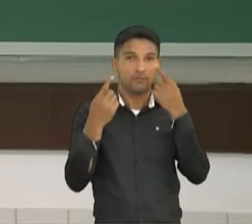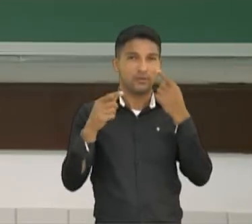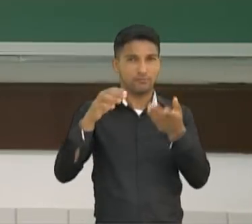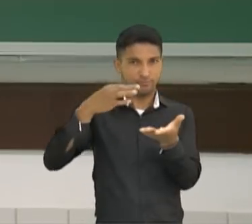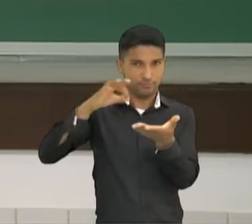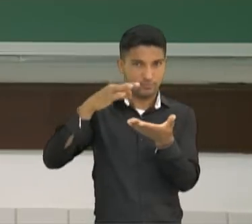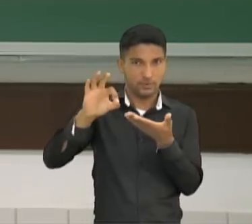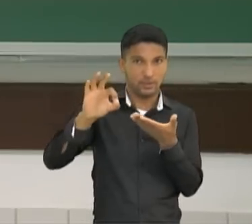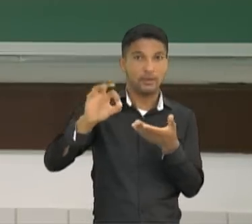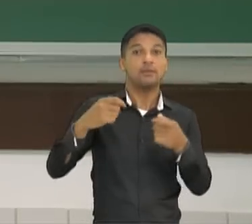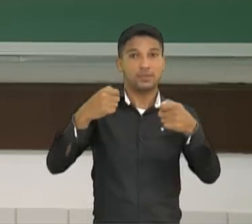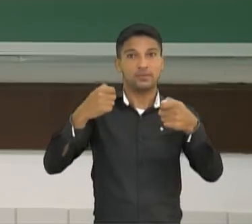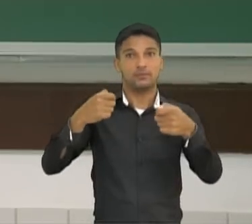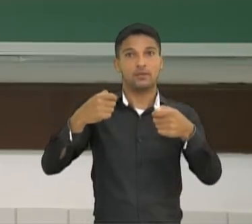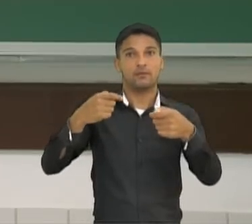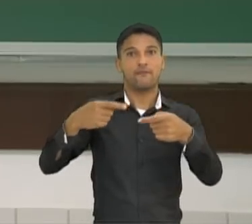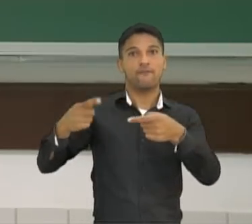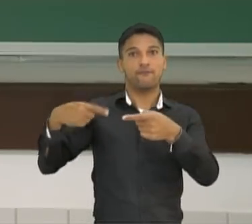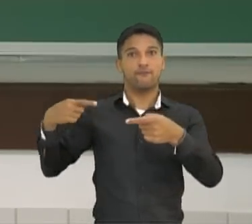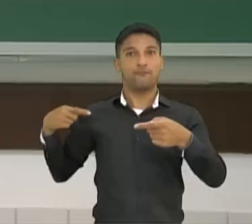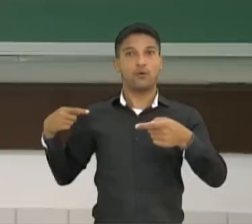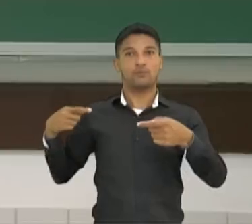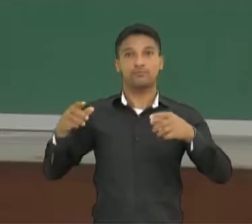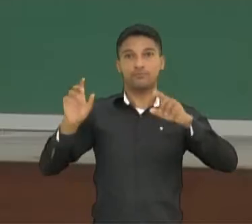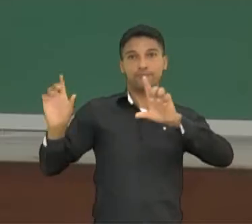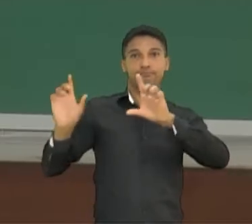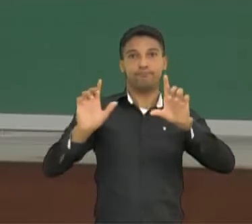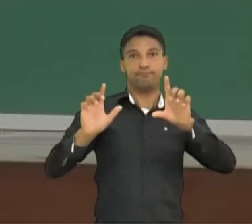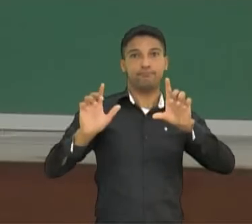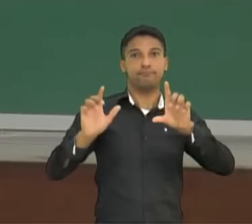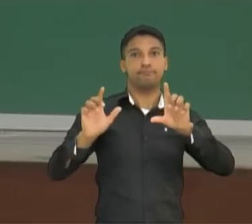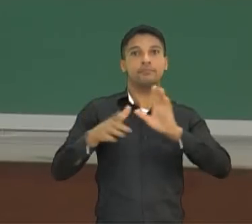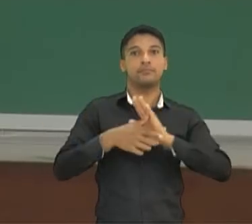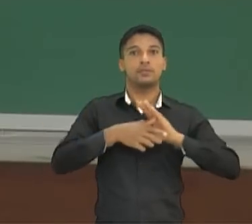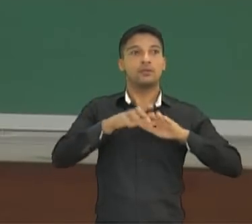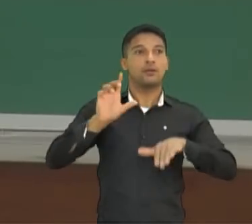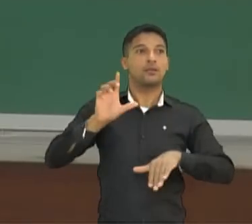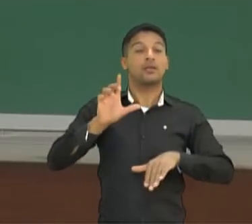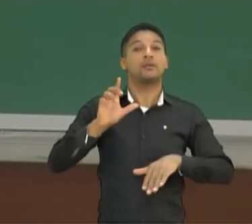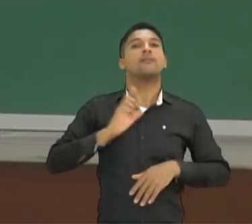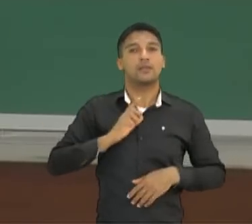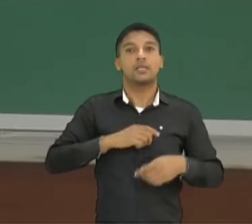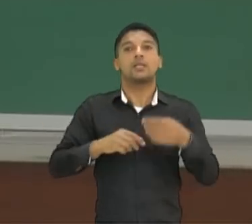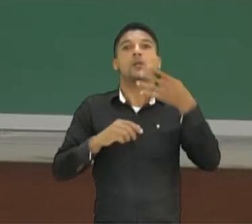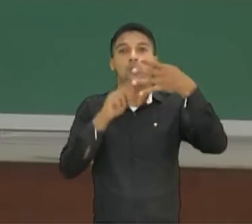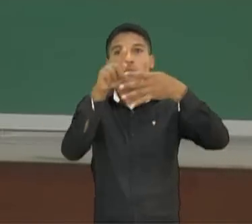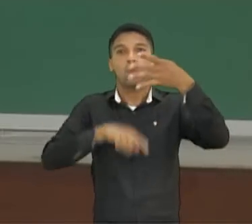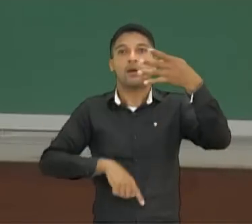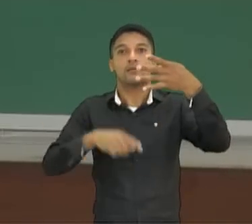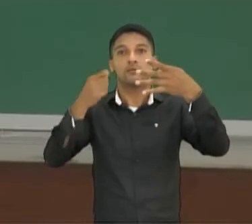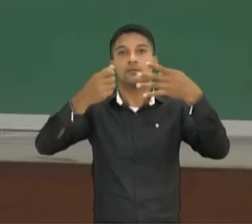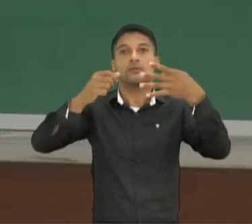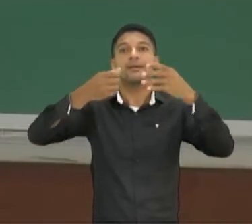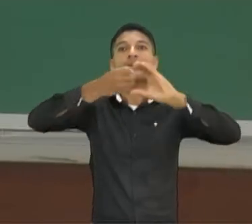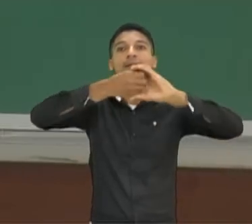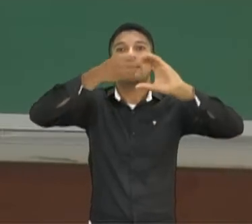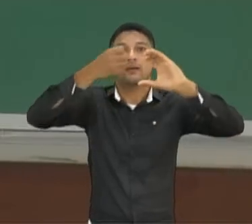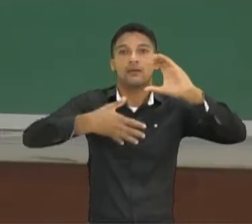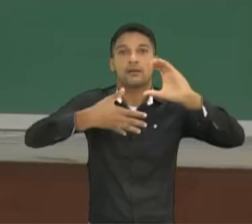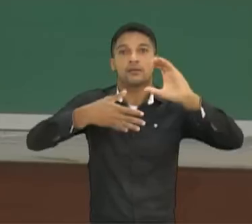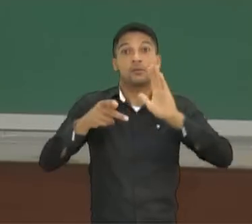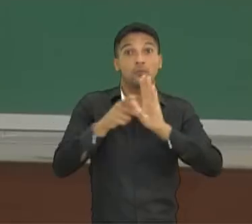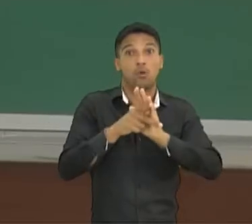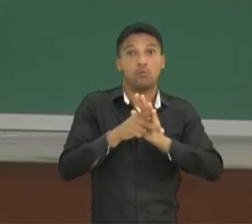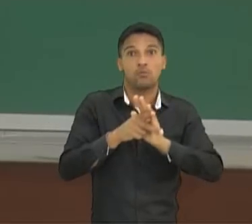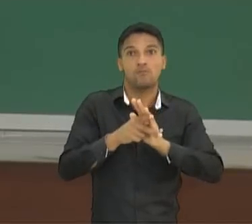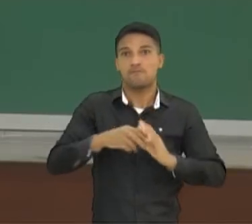um pouquinho aqui nessa tela anterior, onde eu coloquei aqui 4 características que são centrais para o